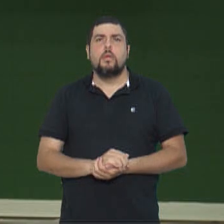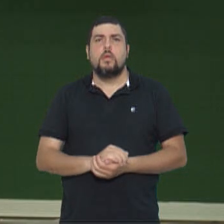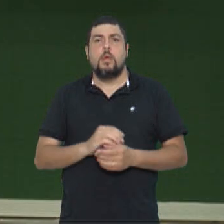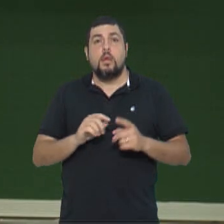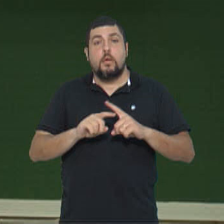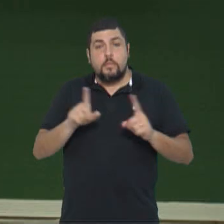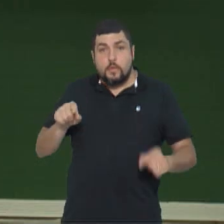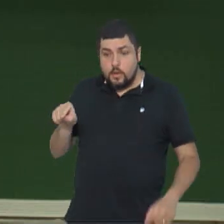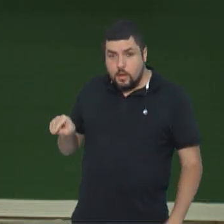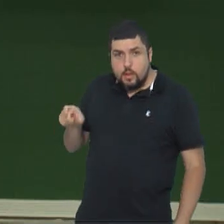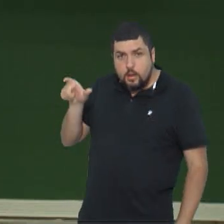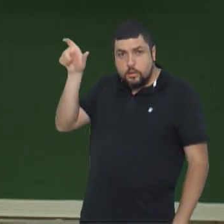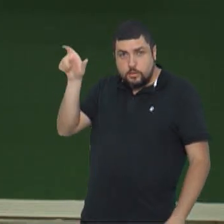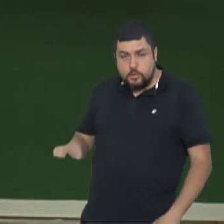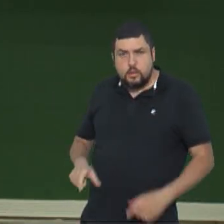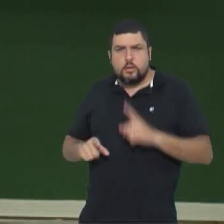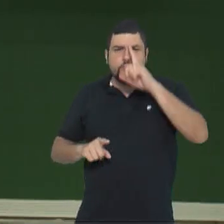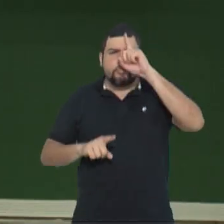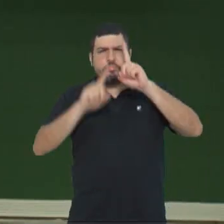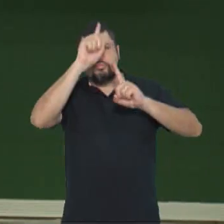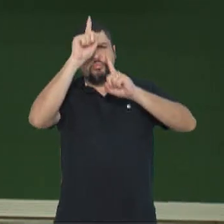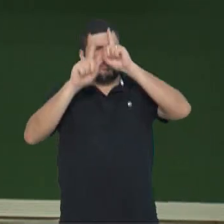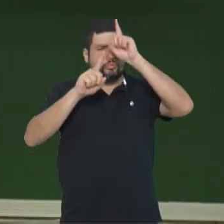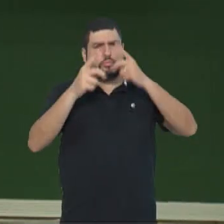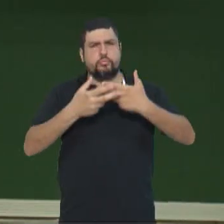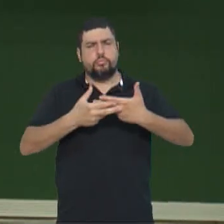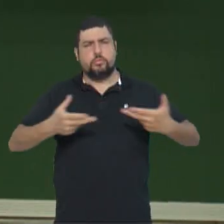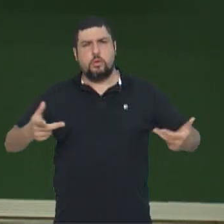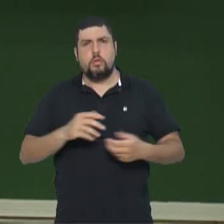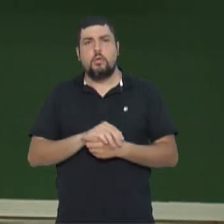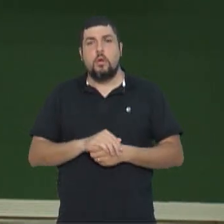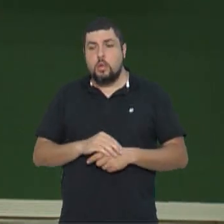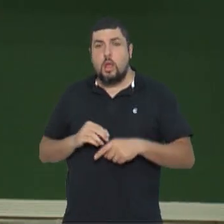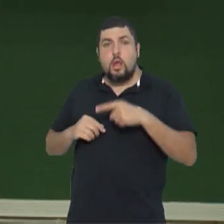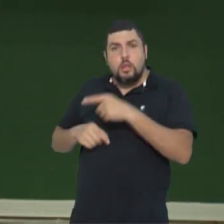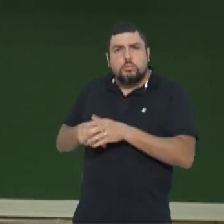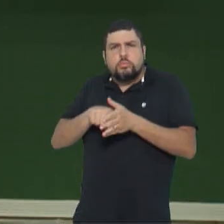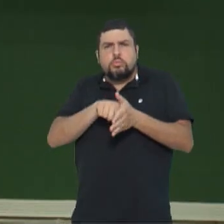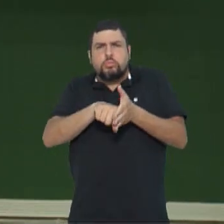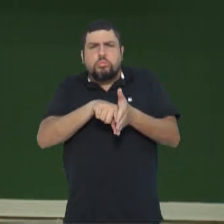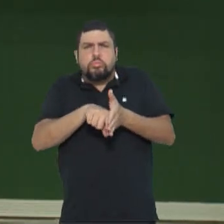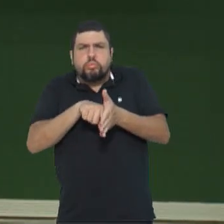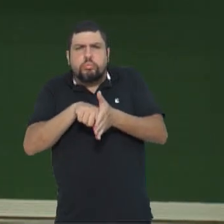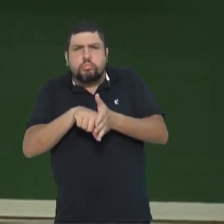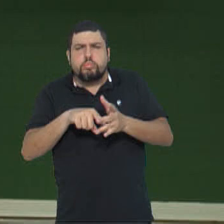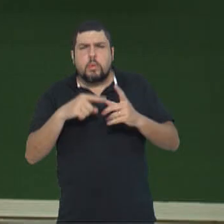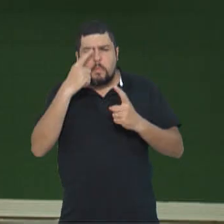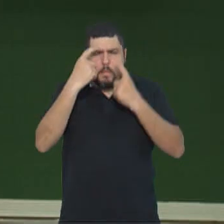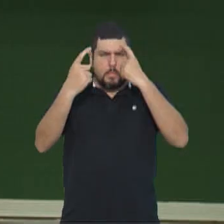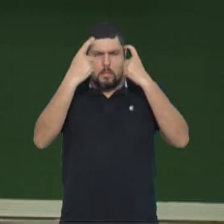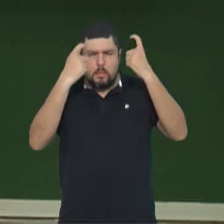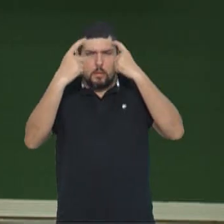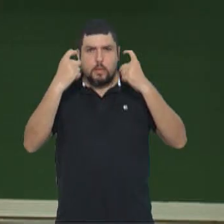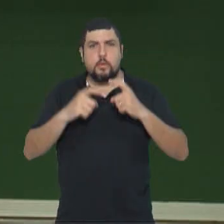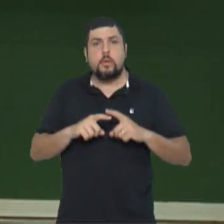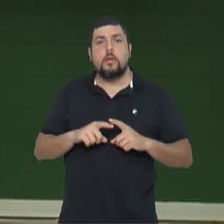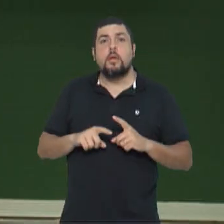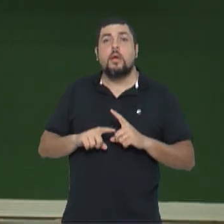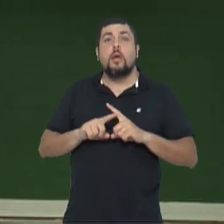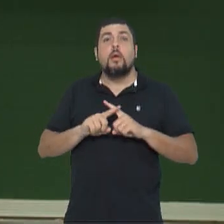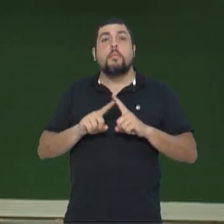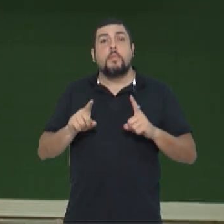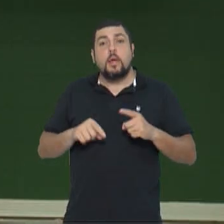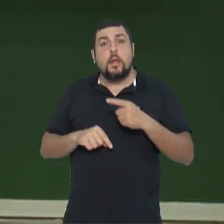inventou várias coisas, mas aí então foi um cientista que inventou várias coisas, mas normalmente, né, de modo geral, ele não conseguiu